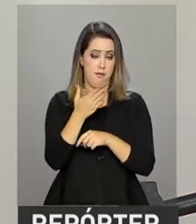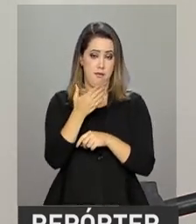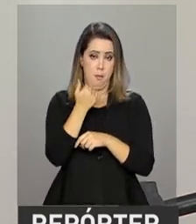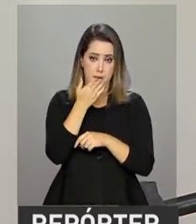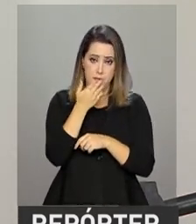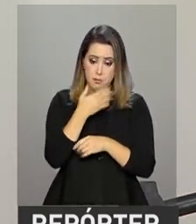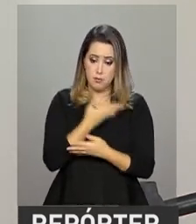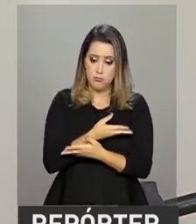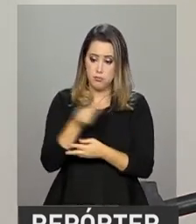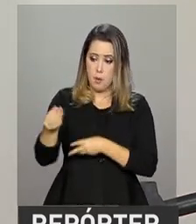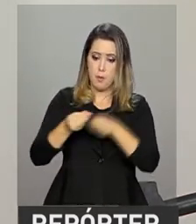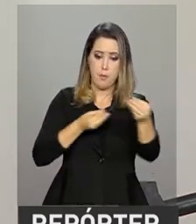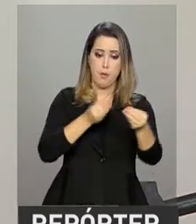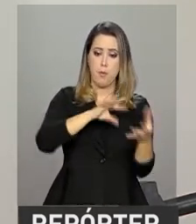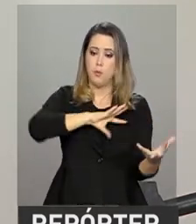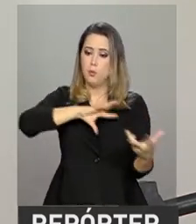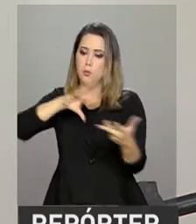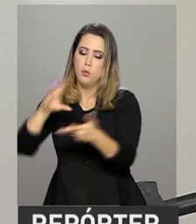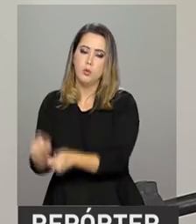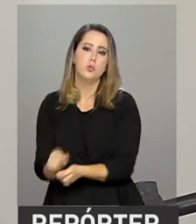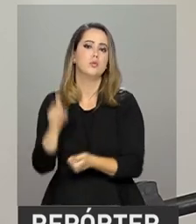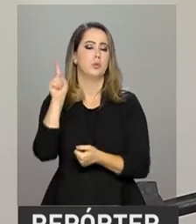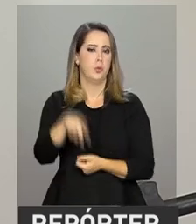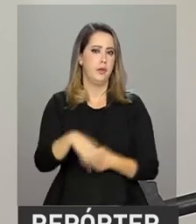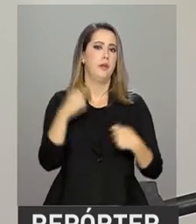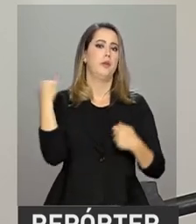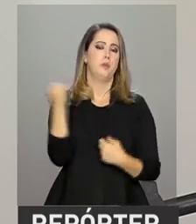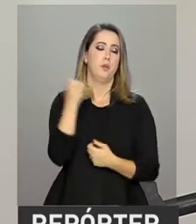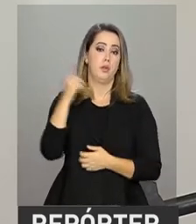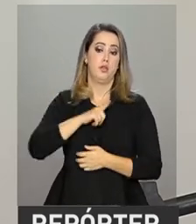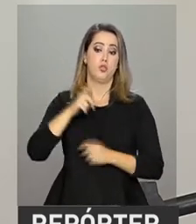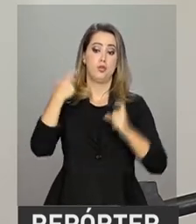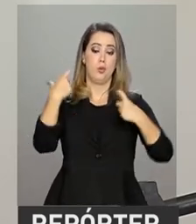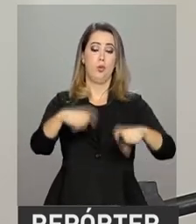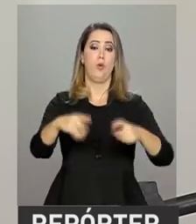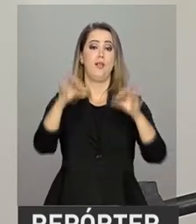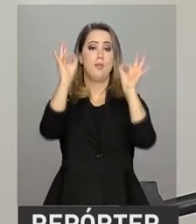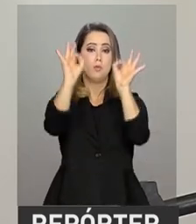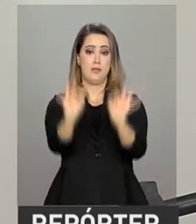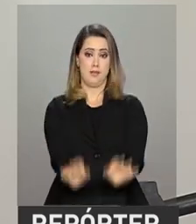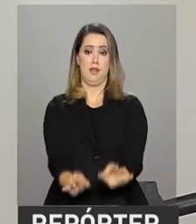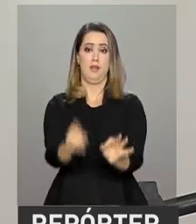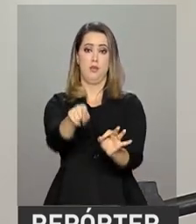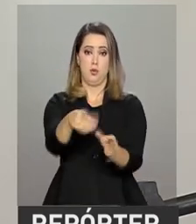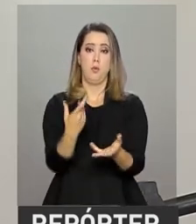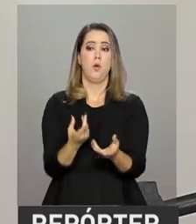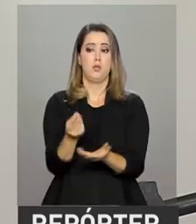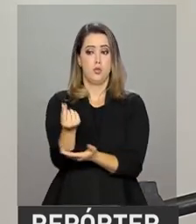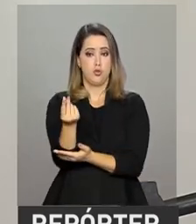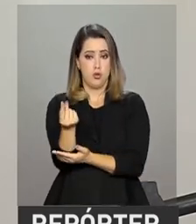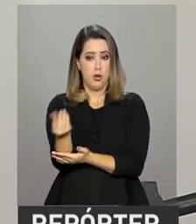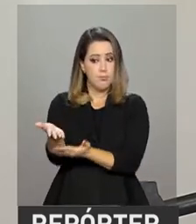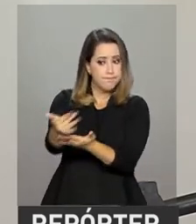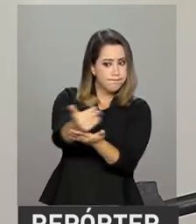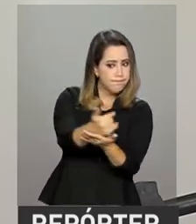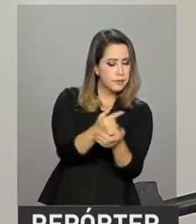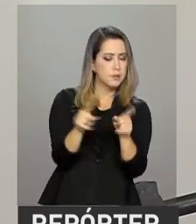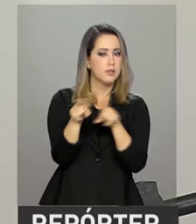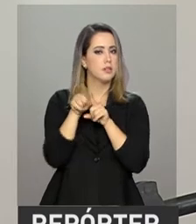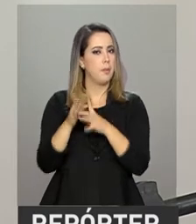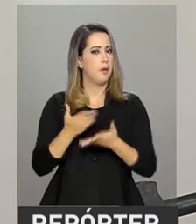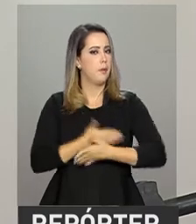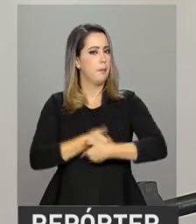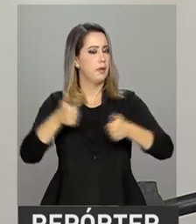uma estrutura portuária que seja capaz de permitir que, além de ganhar dinheiro, possamos contribuir para a